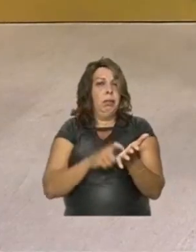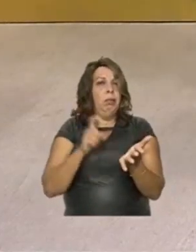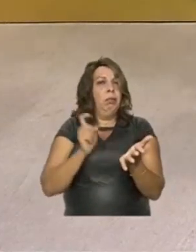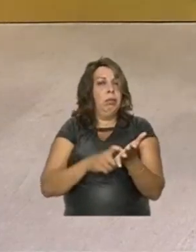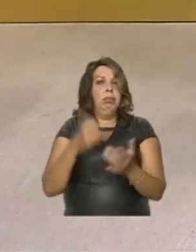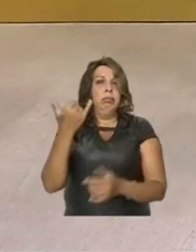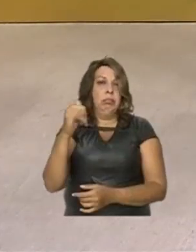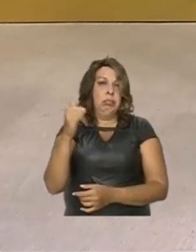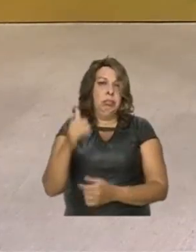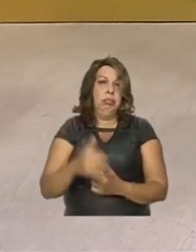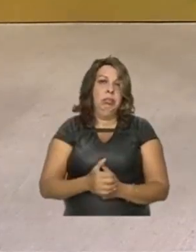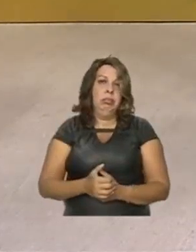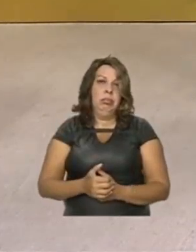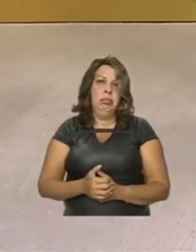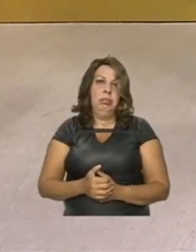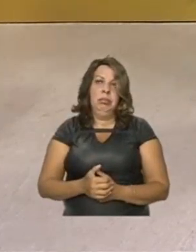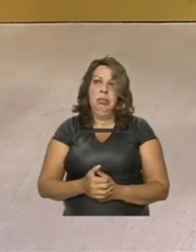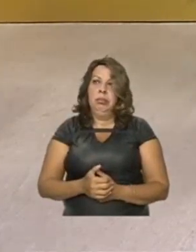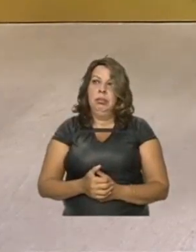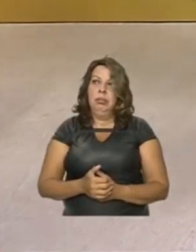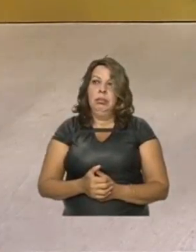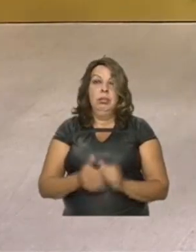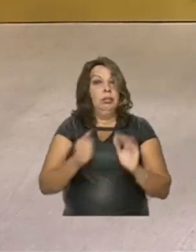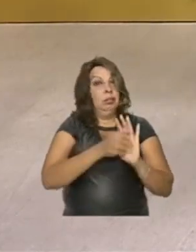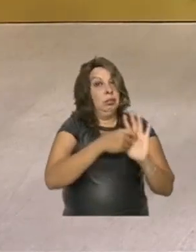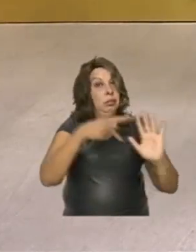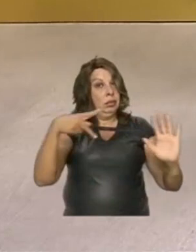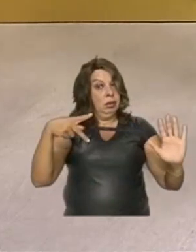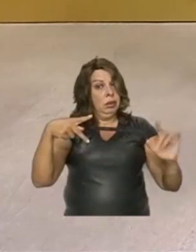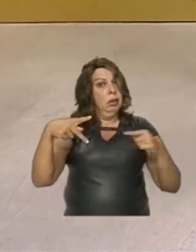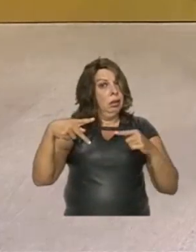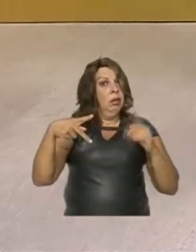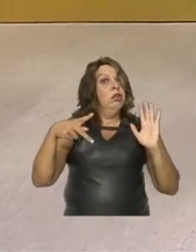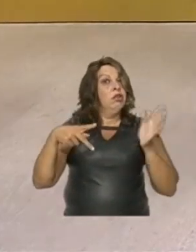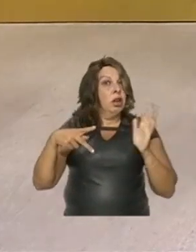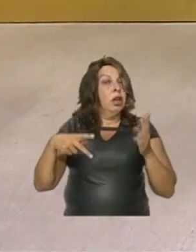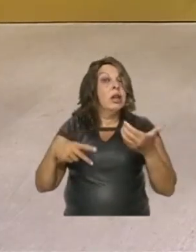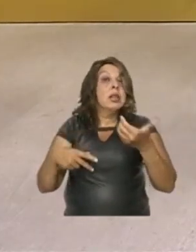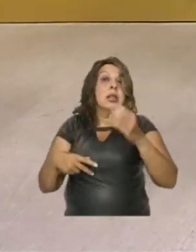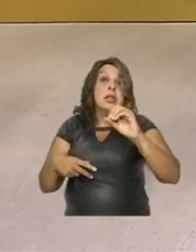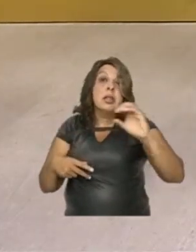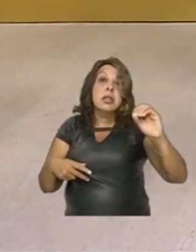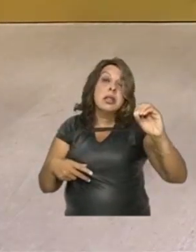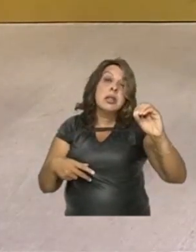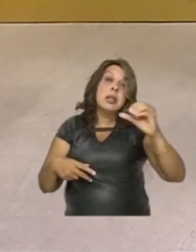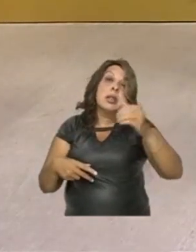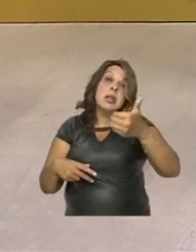tá bom? E o nosso app é pé quente, já foram quase 100 contemplados pelo aplicativo. Já passou de 100?